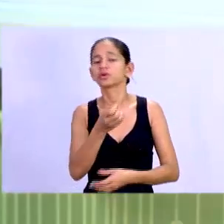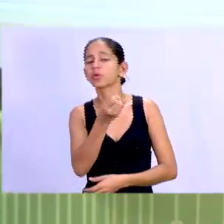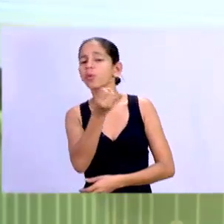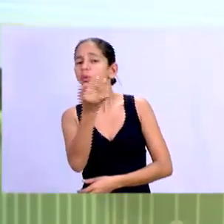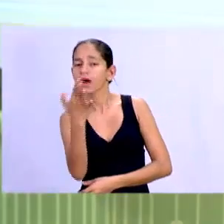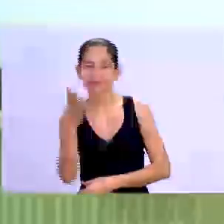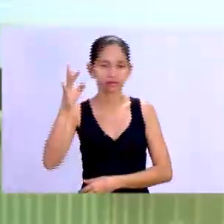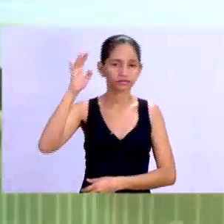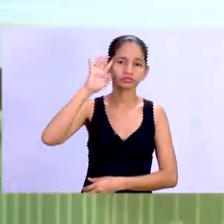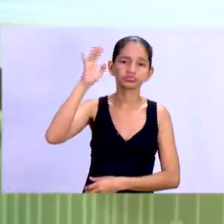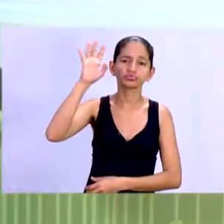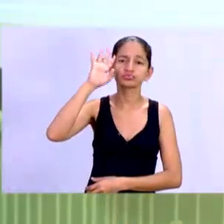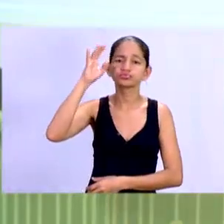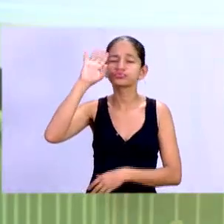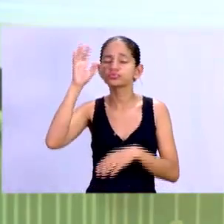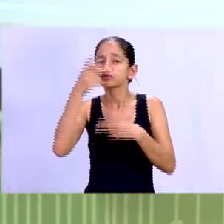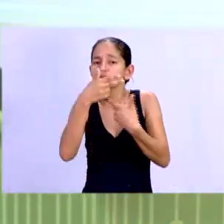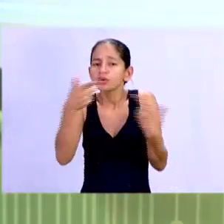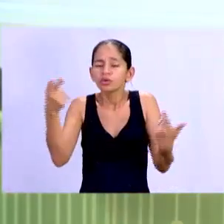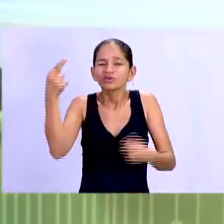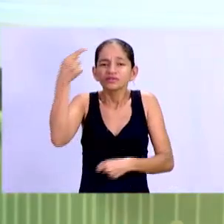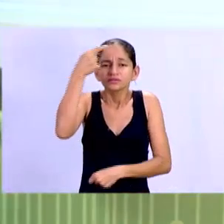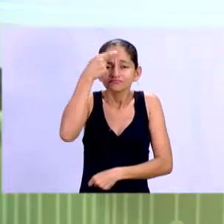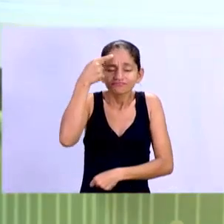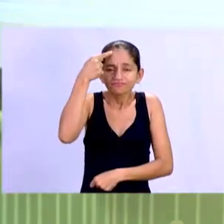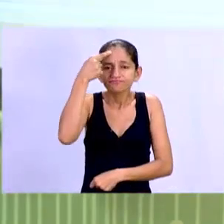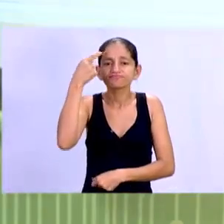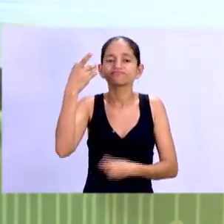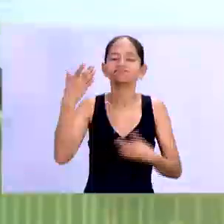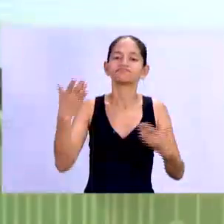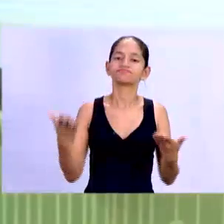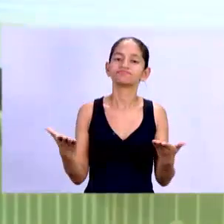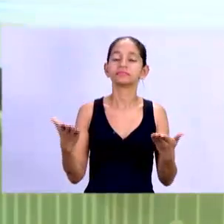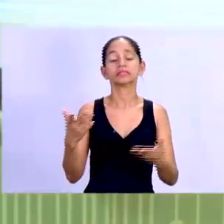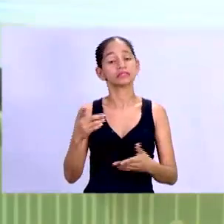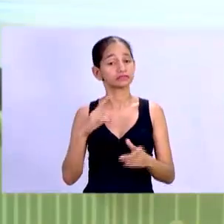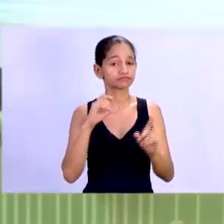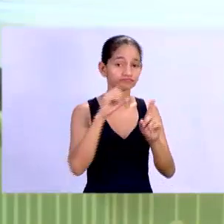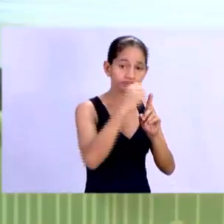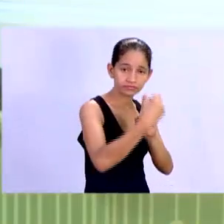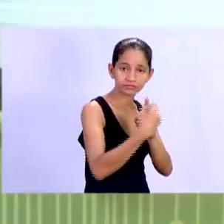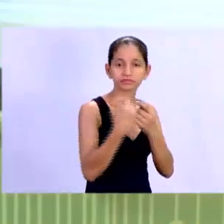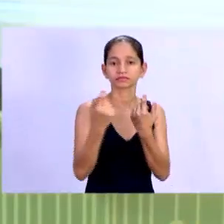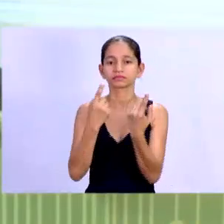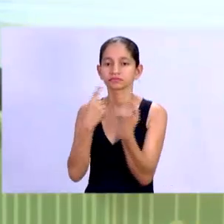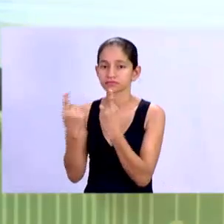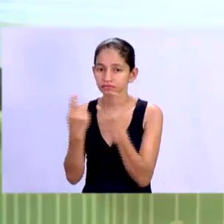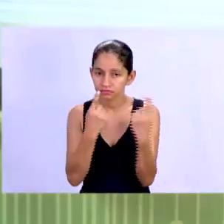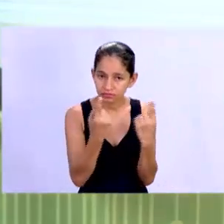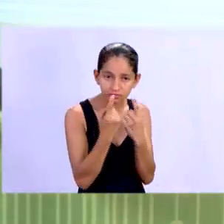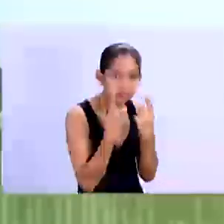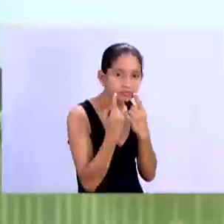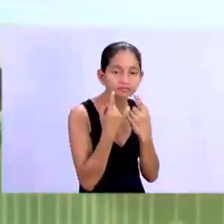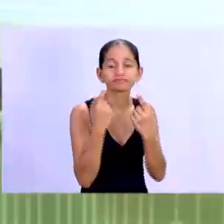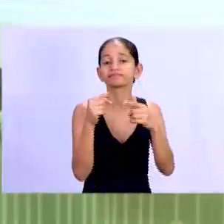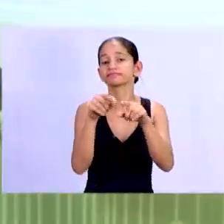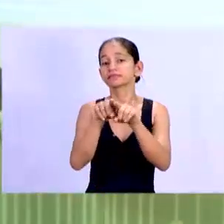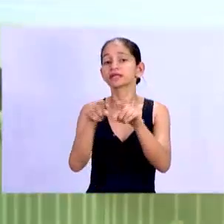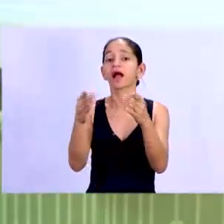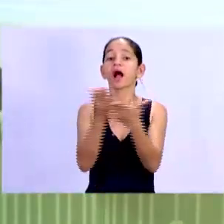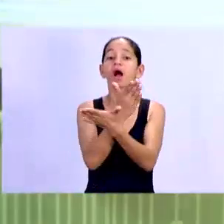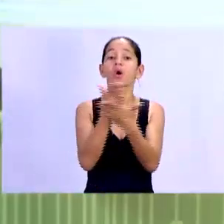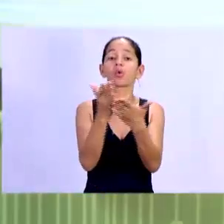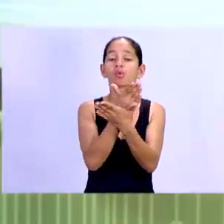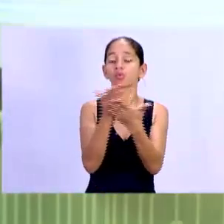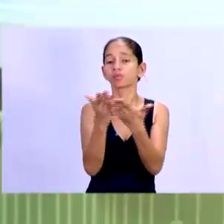nos dias de hoje, nas relações de trabalho, nas relações sociais, né? Uma vez que as relações de